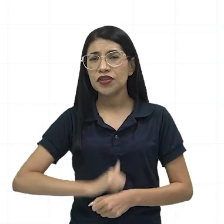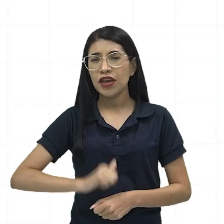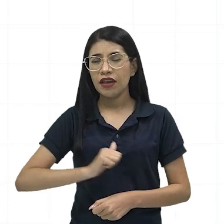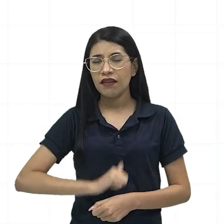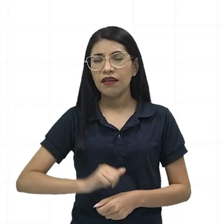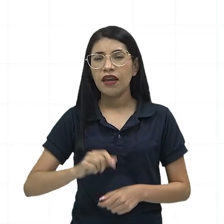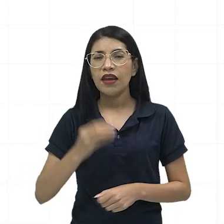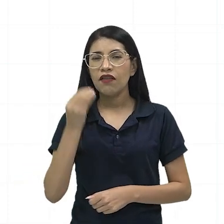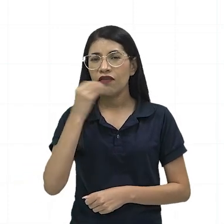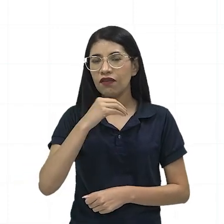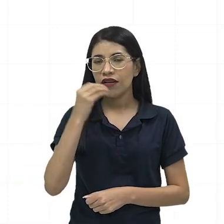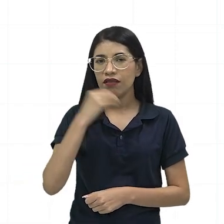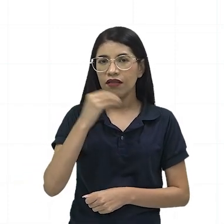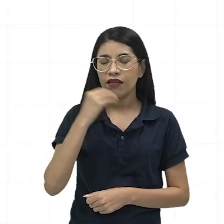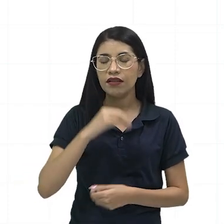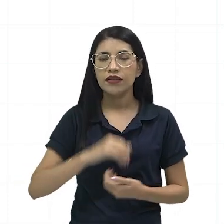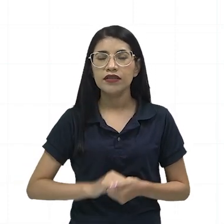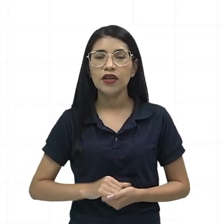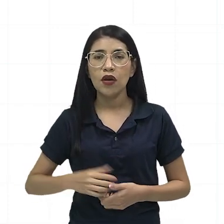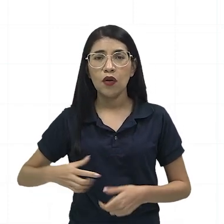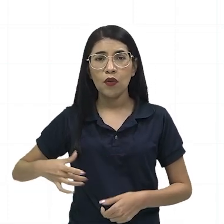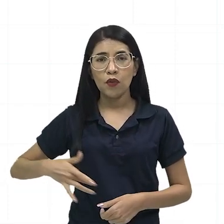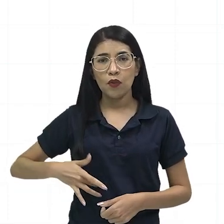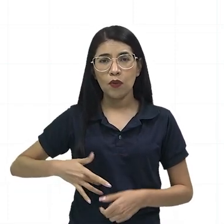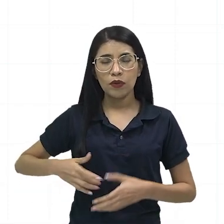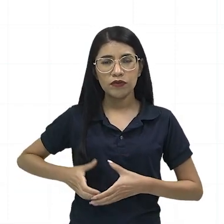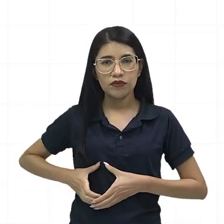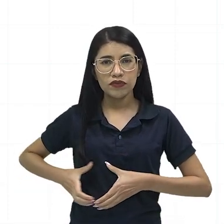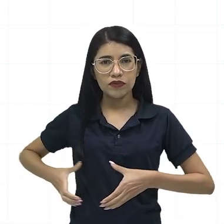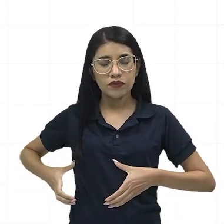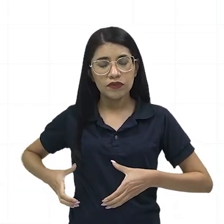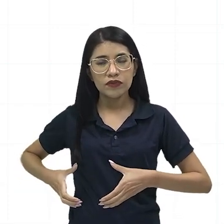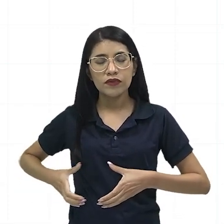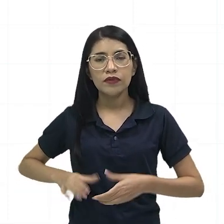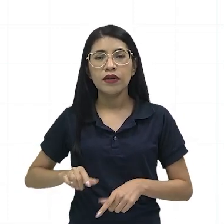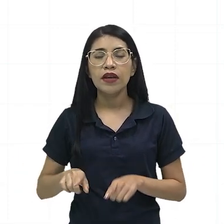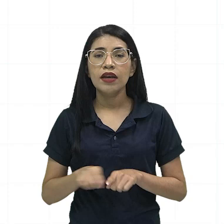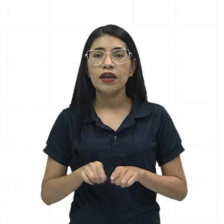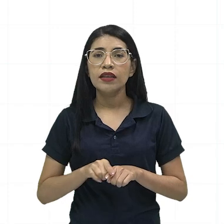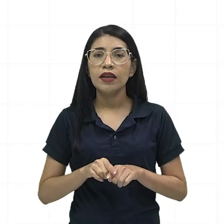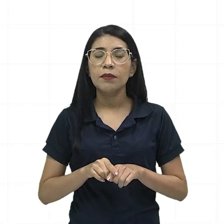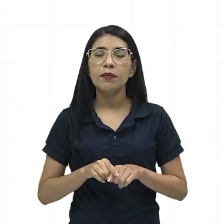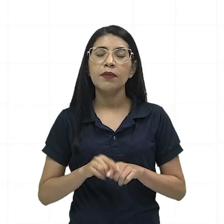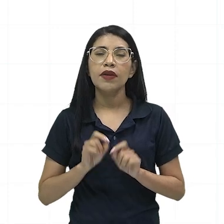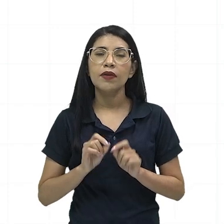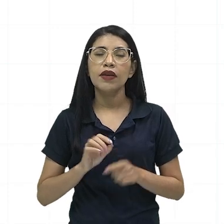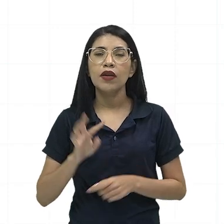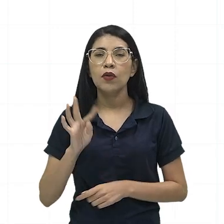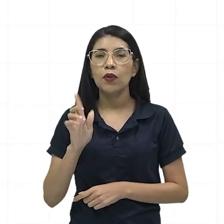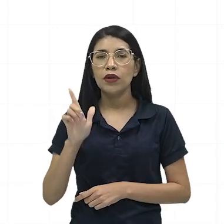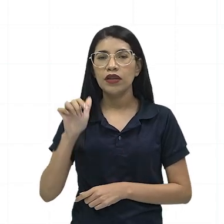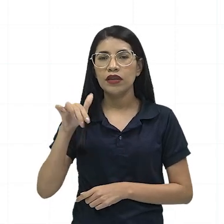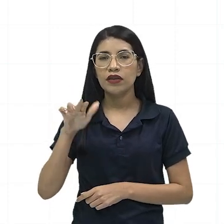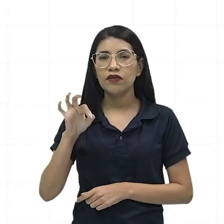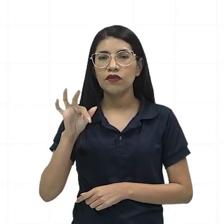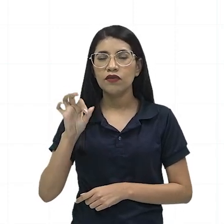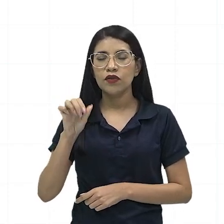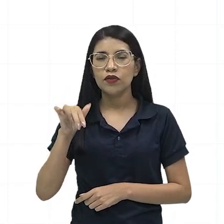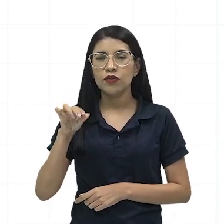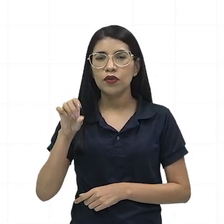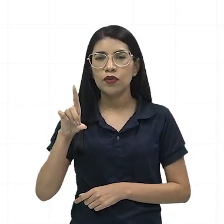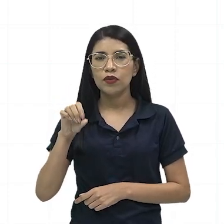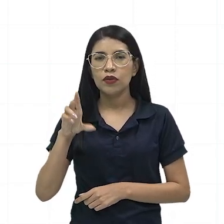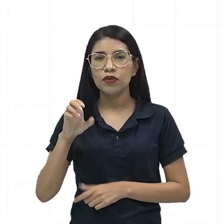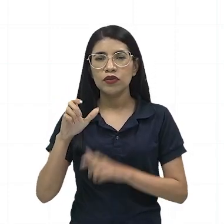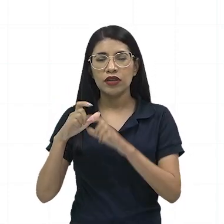fraqueza, aumento do fígado e do baço, além de inchaço dos linfonodos. Linfonodos,